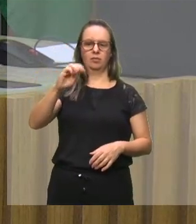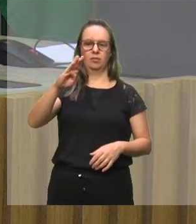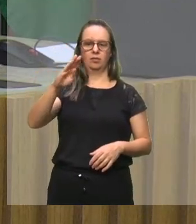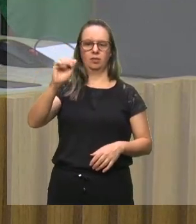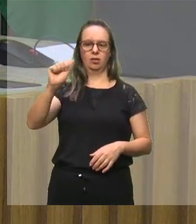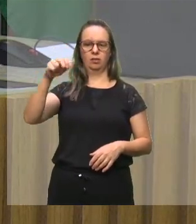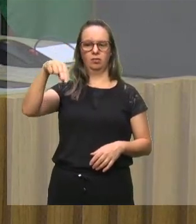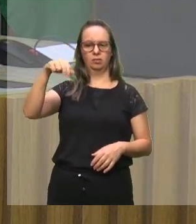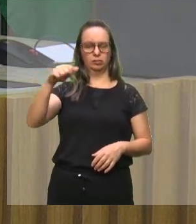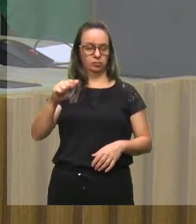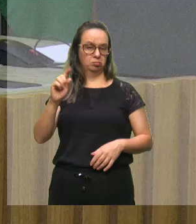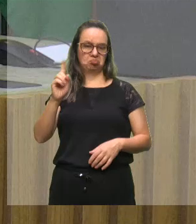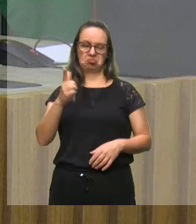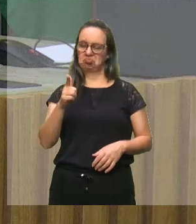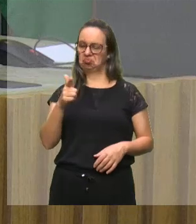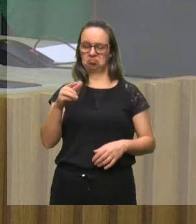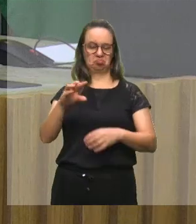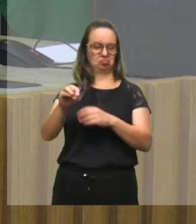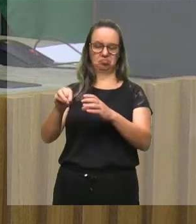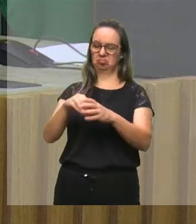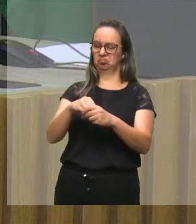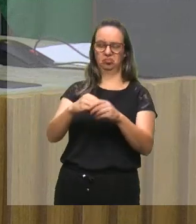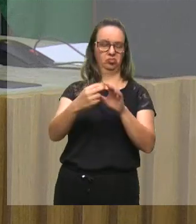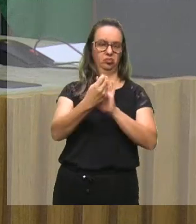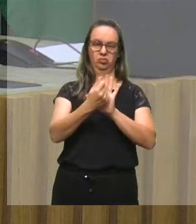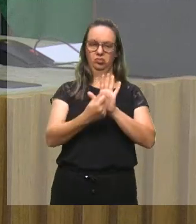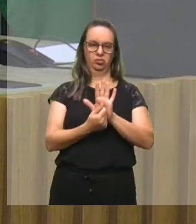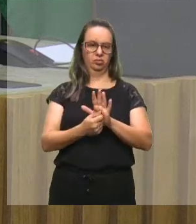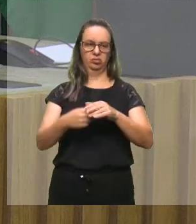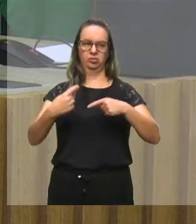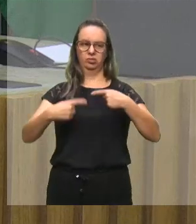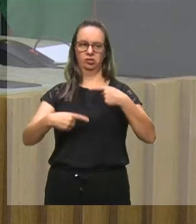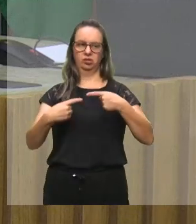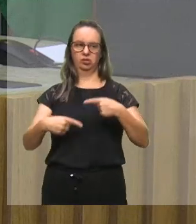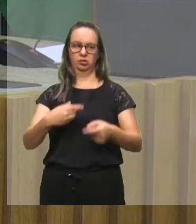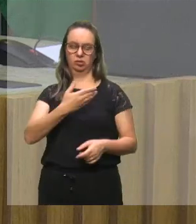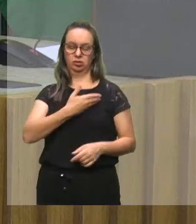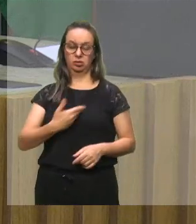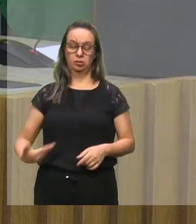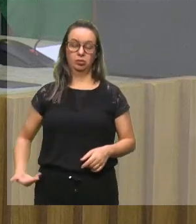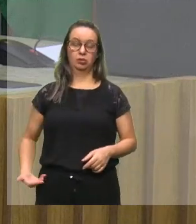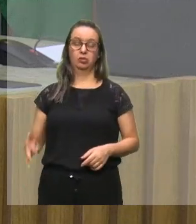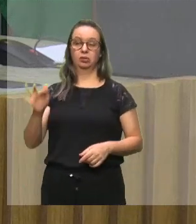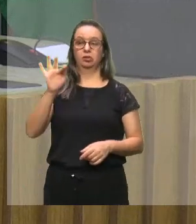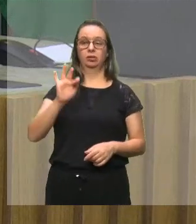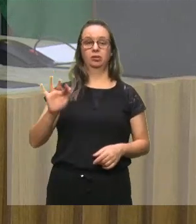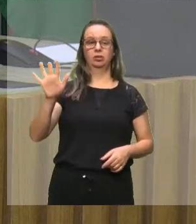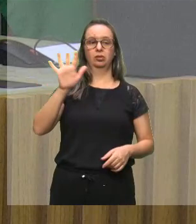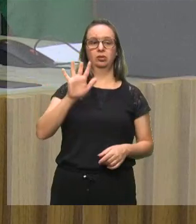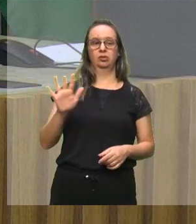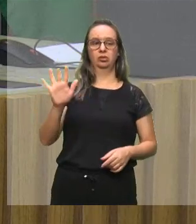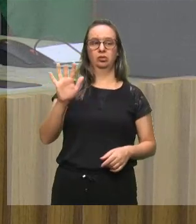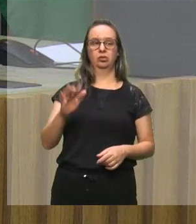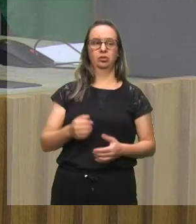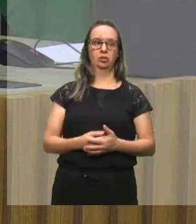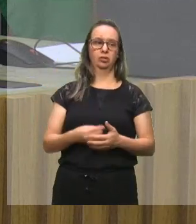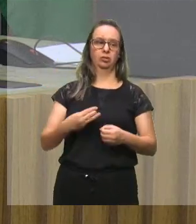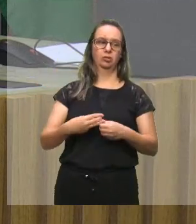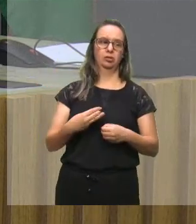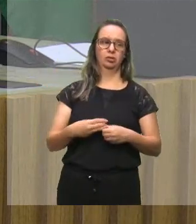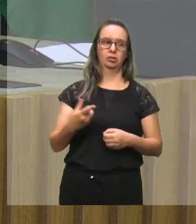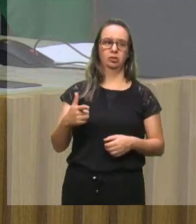incluídas no orçamento e são políticas públicas federais, e que o município não se compromete em nenhum